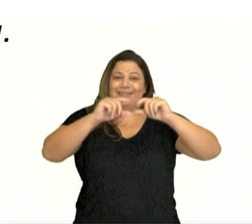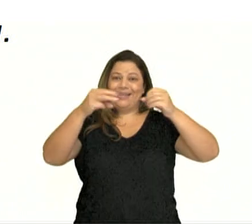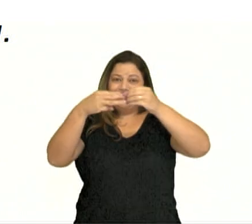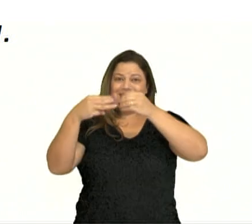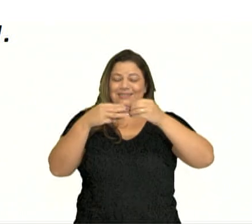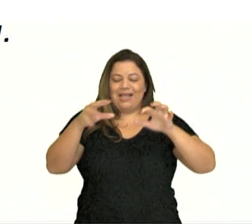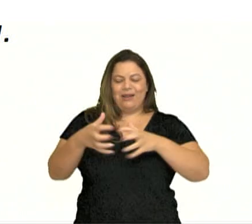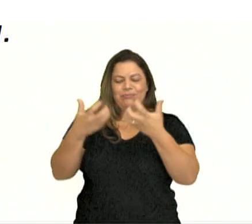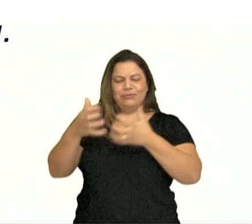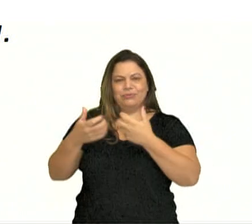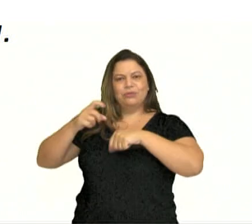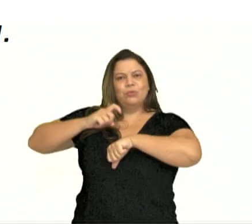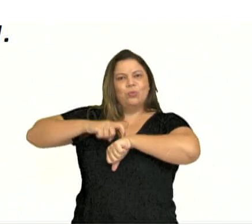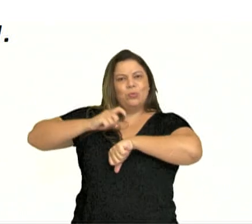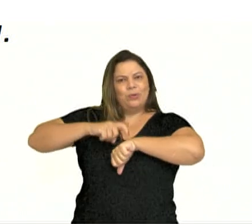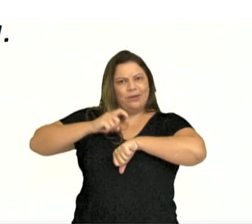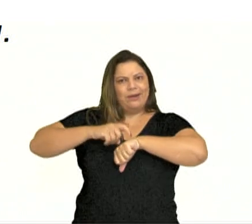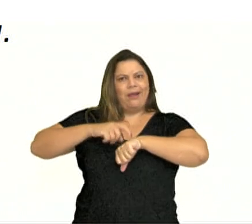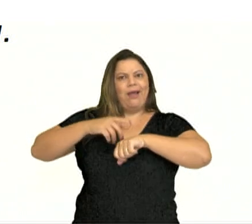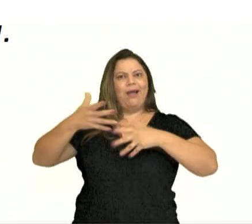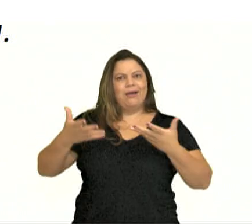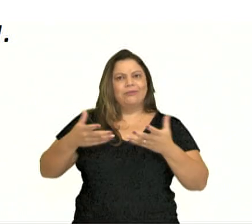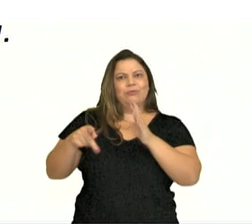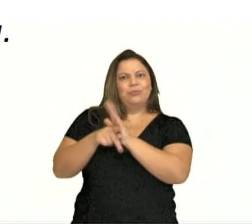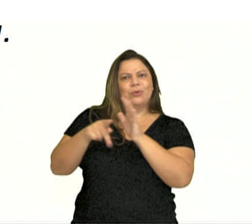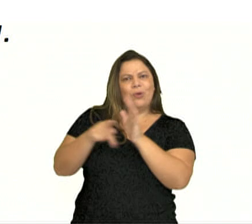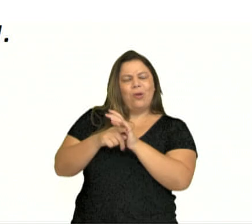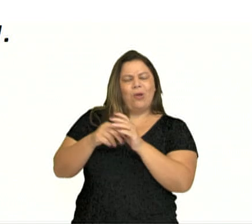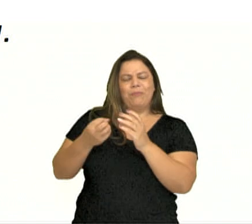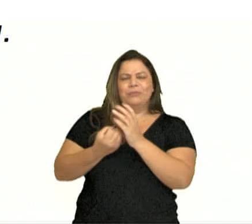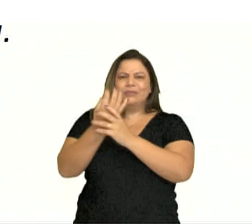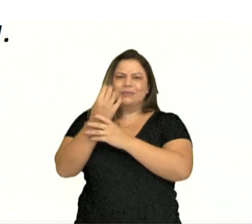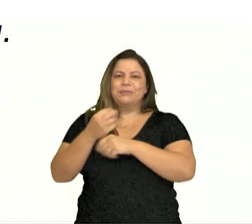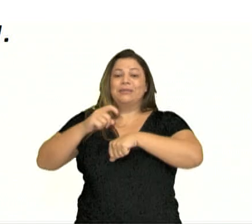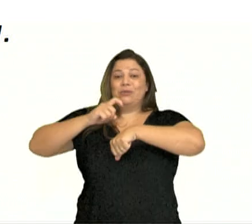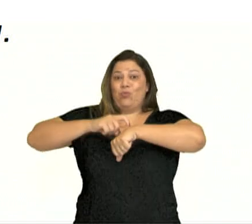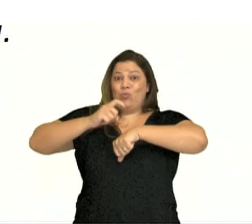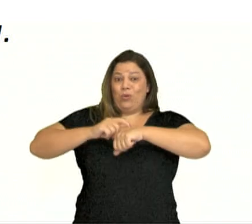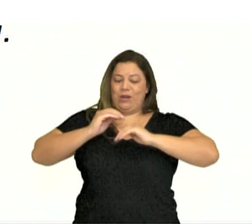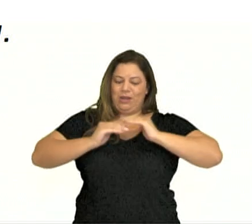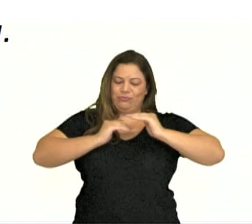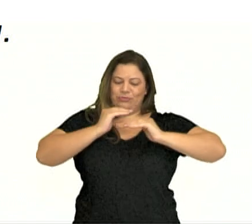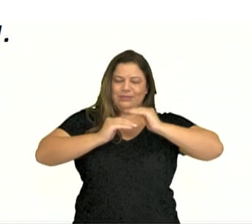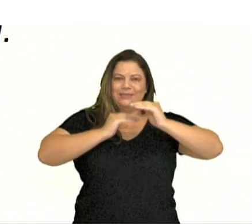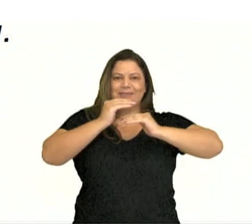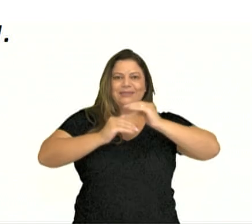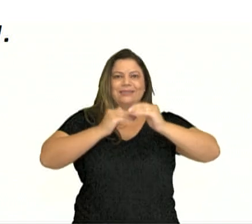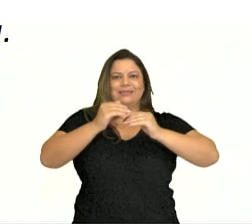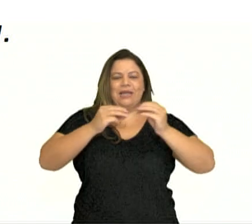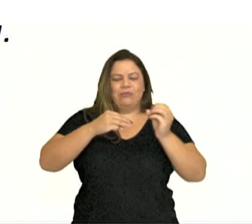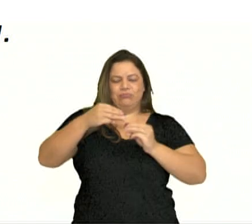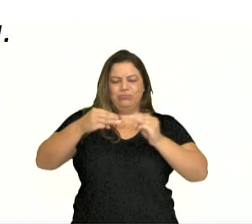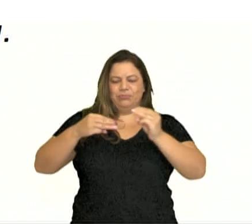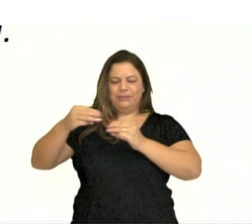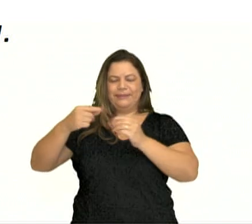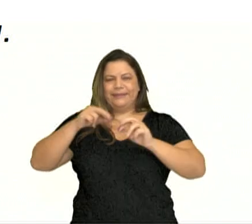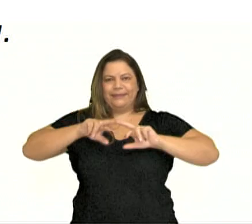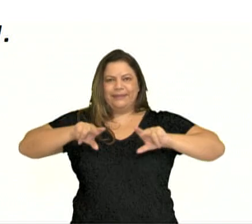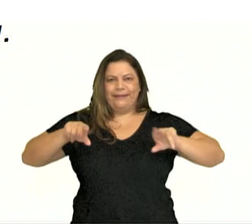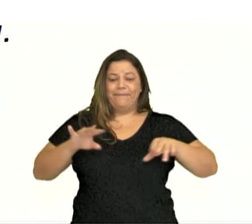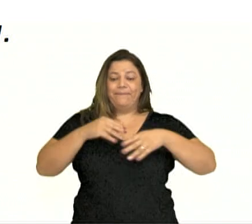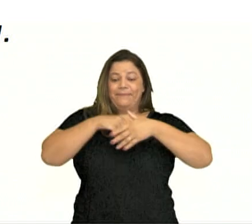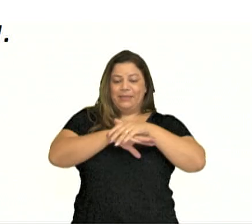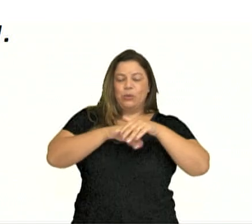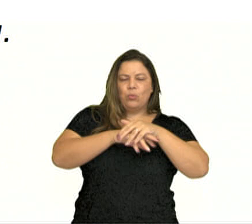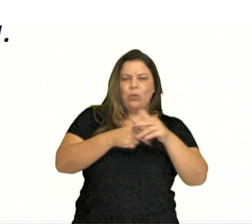os horários de atividades das plantas. Quais horários? De crescimento, de metabolismo, de